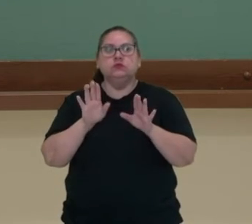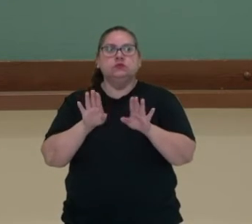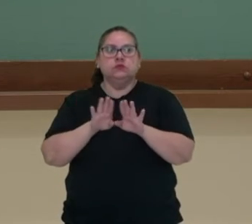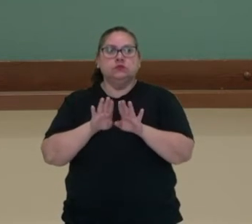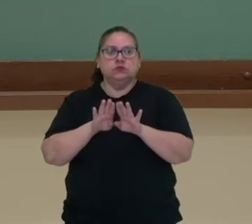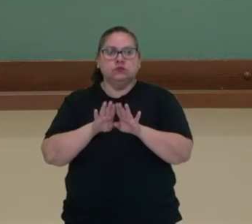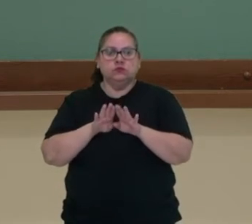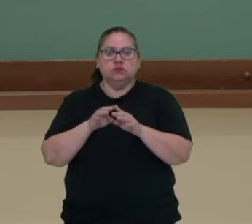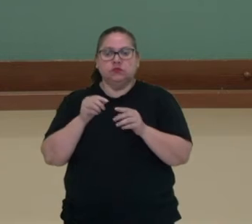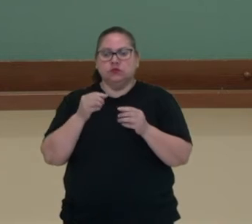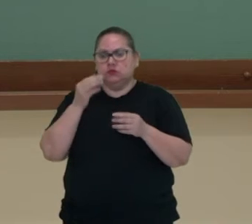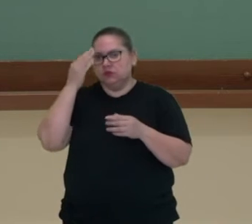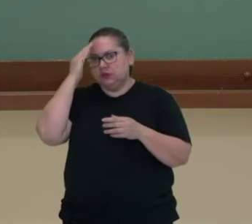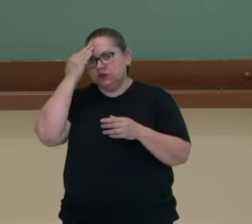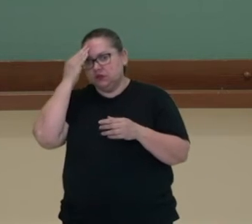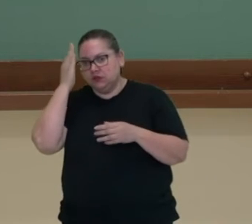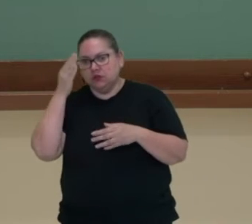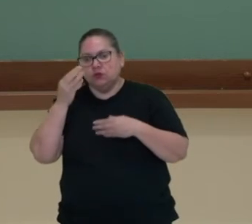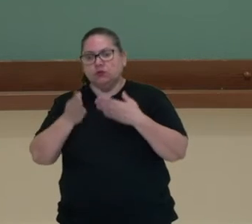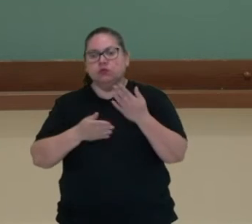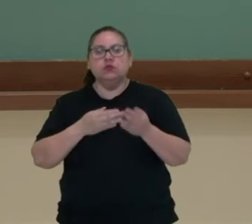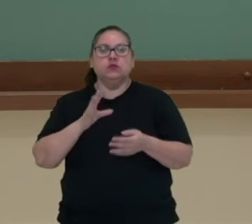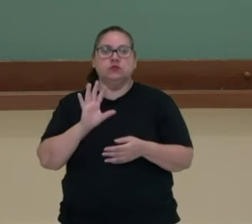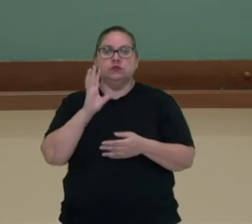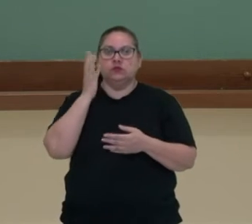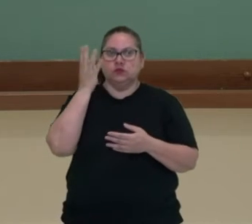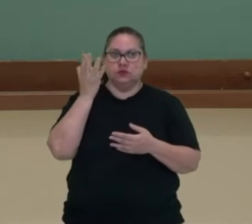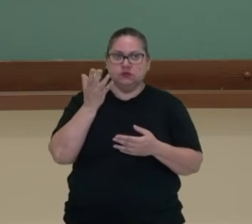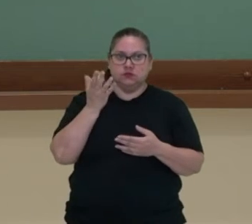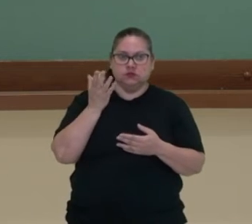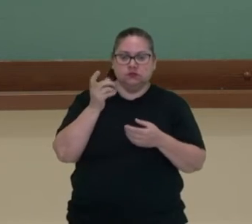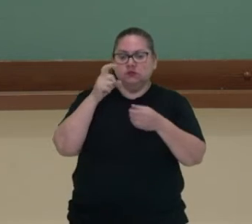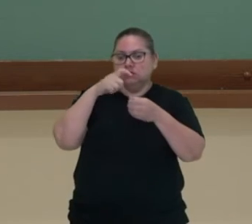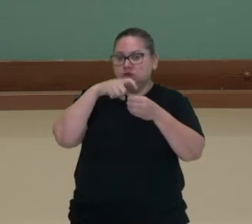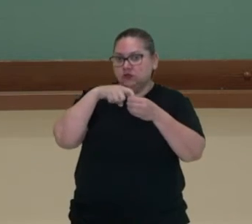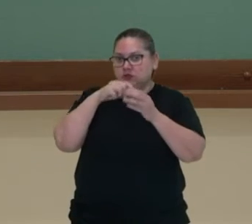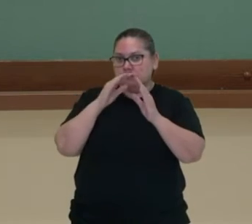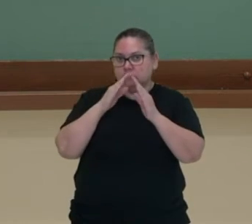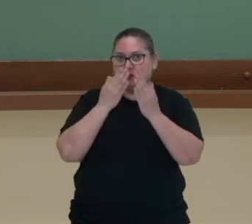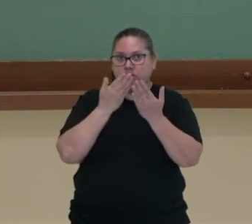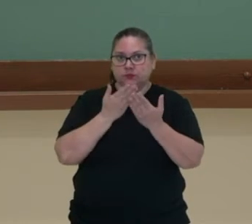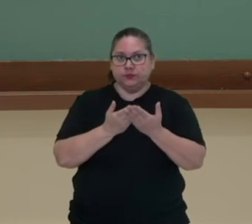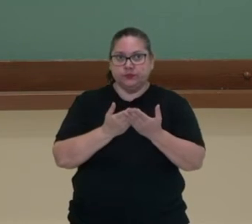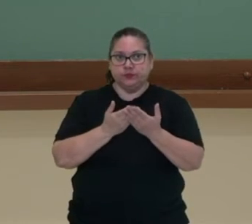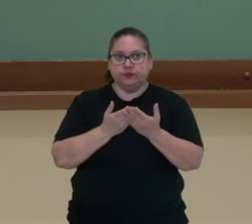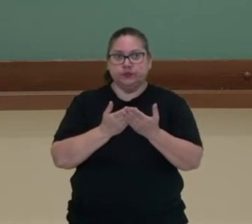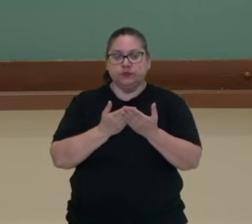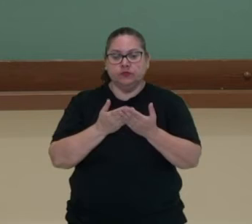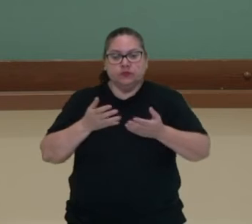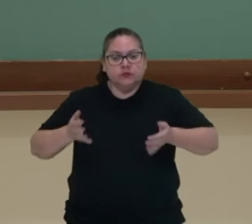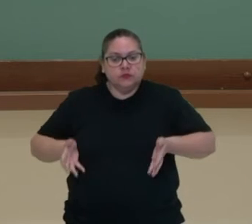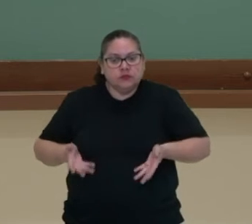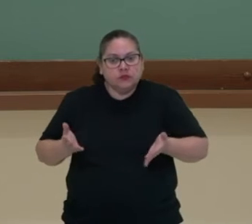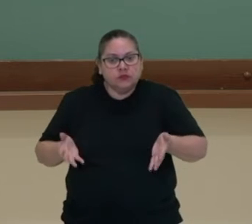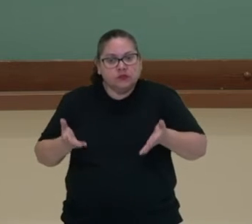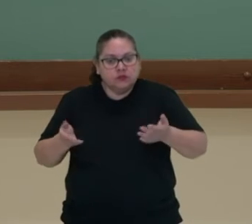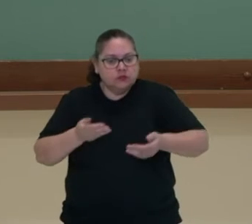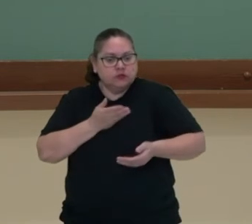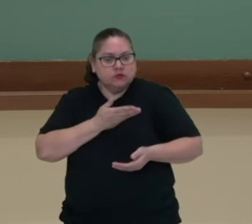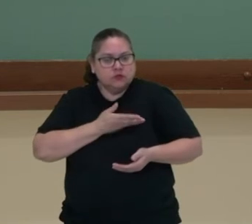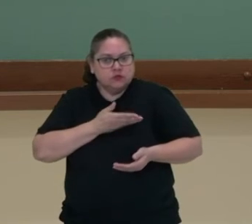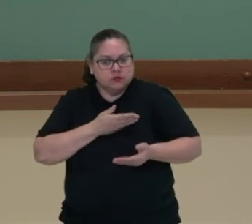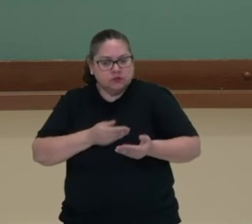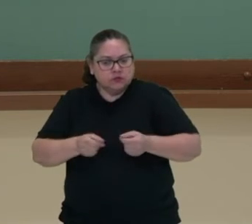ter esse entendimento do que está acontecendo dentro das escolas. Incentivar os colegas